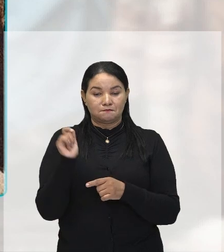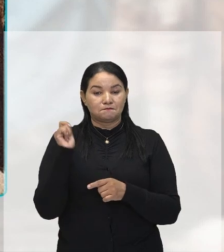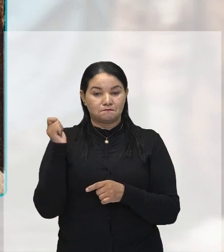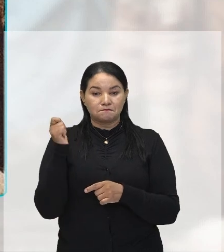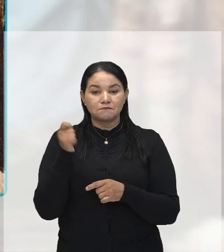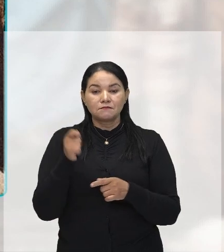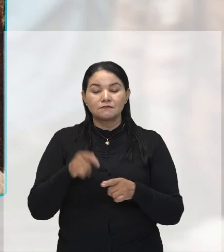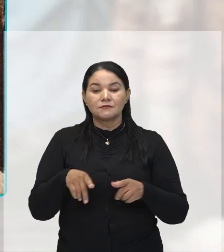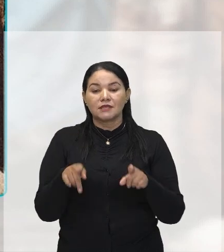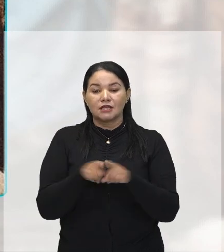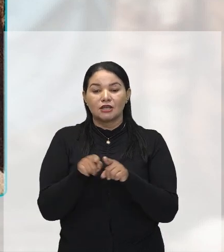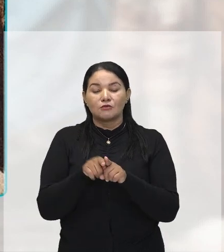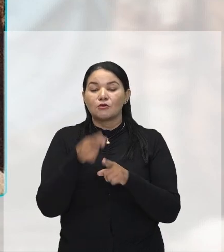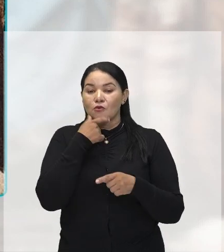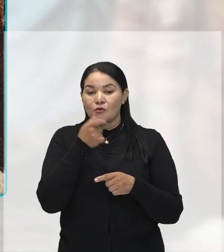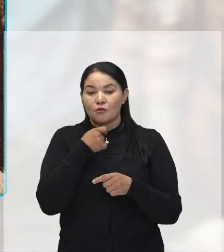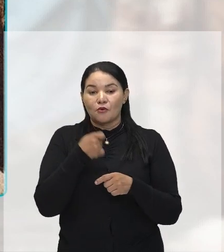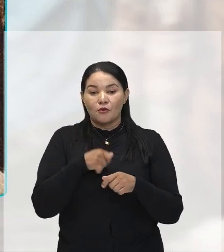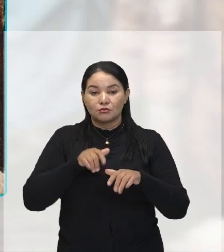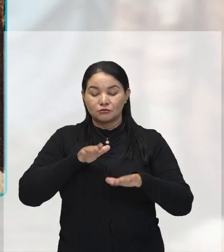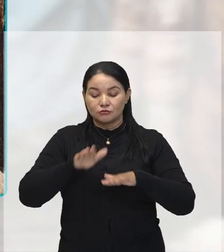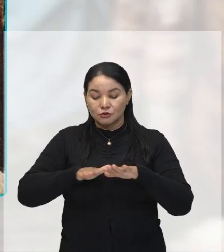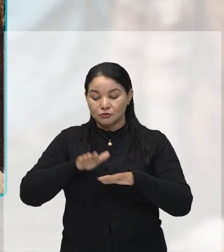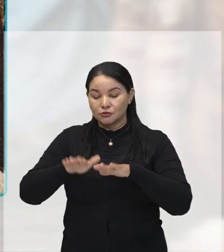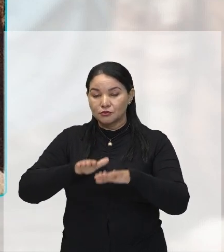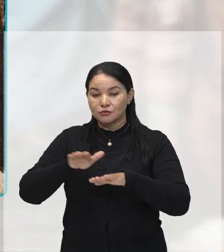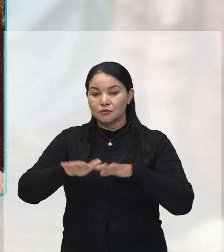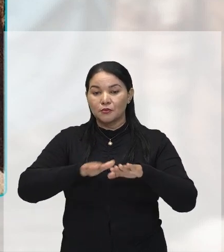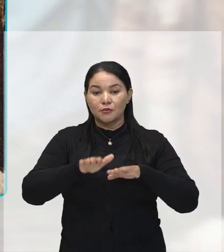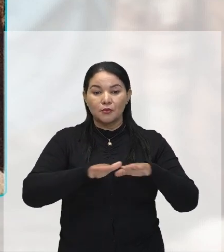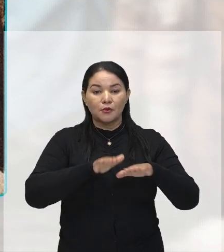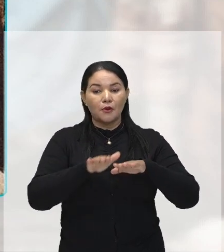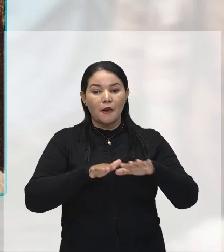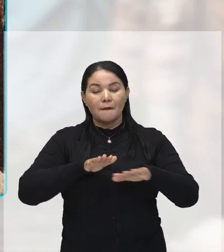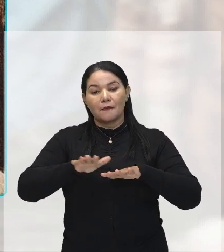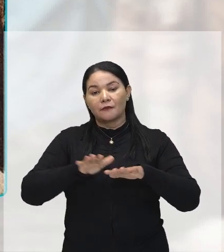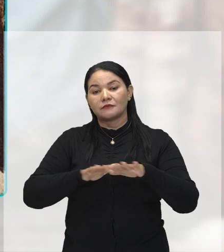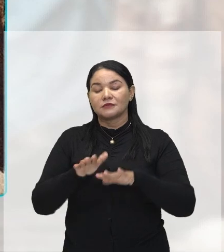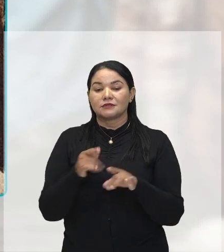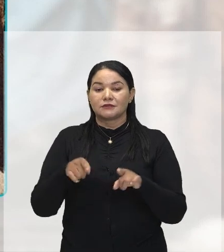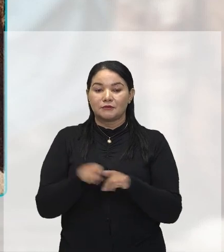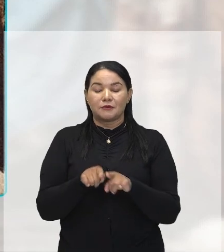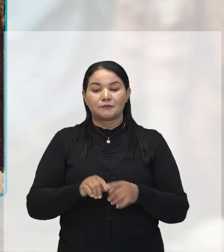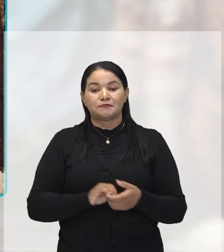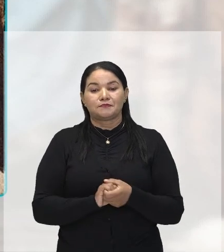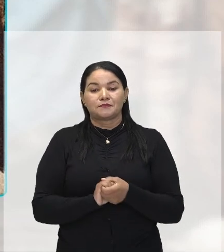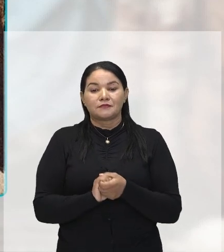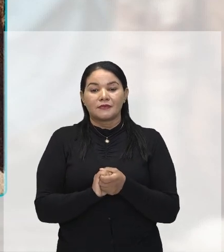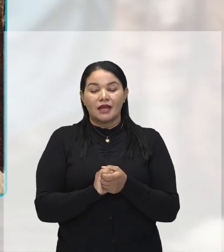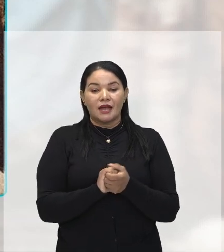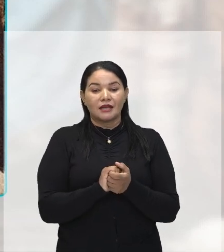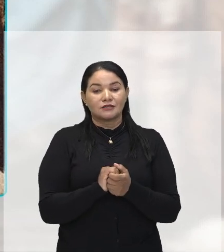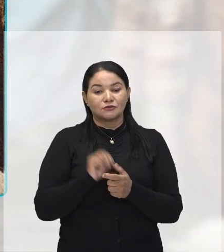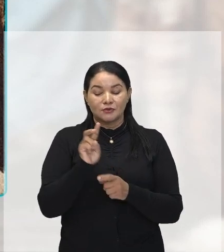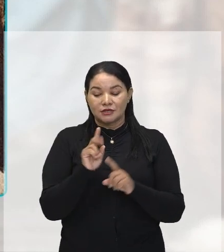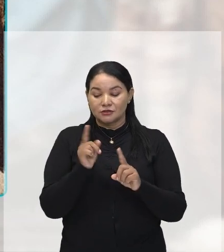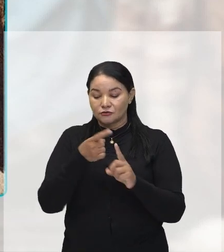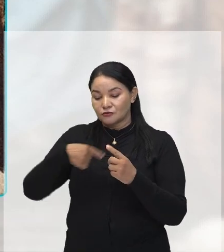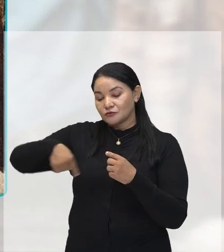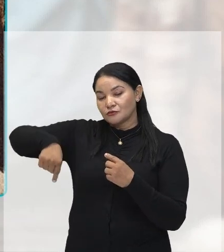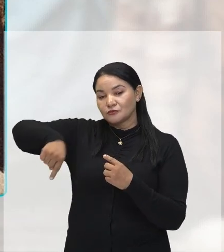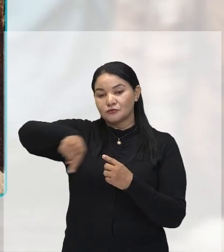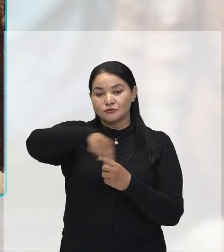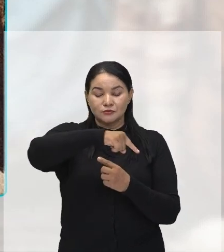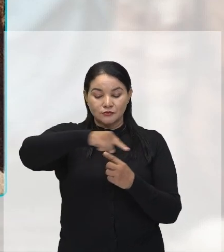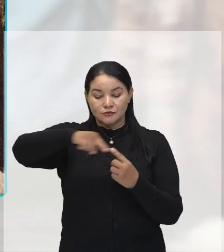homens sapateiam sem cessar. Os casais giram em torno de si e não